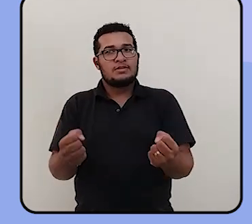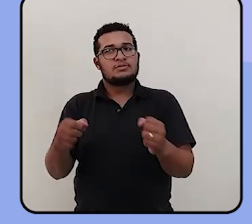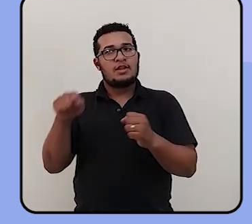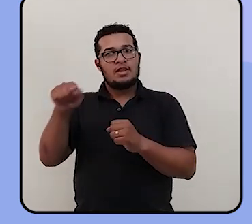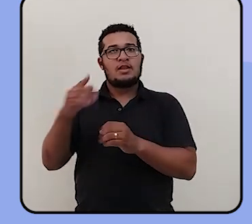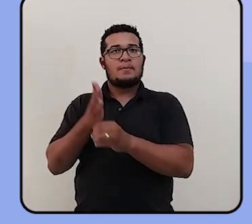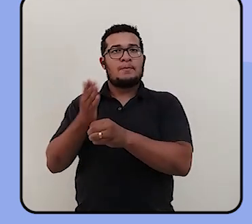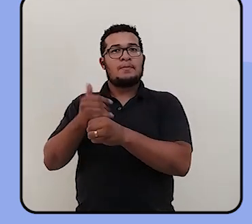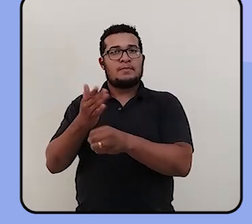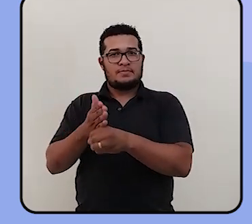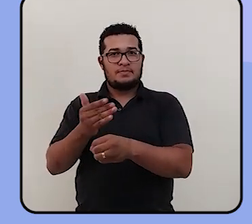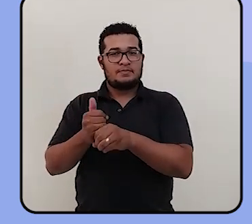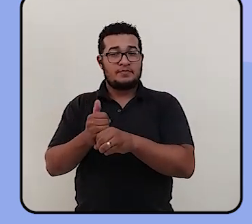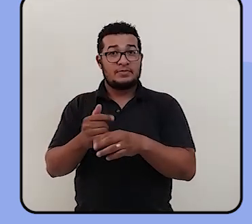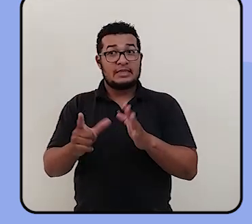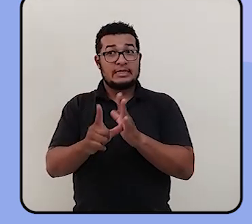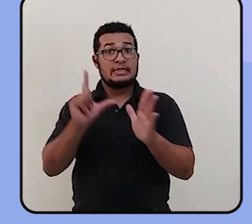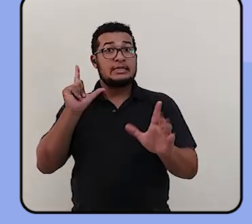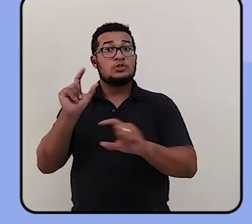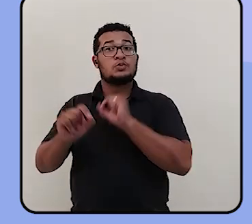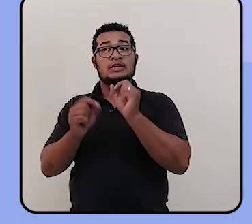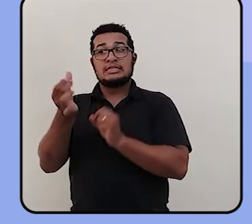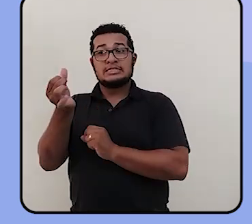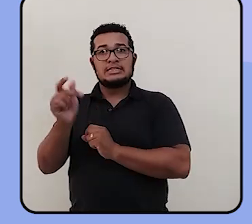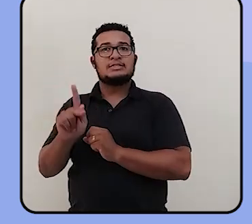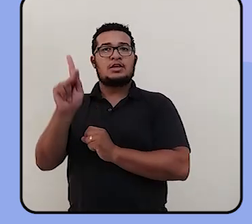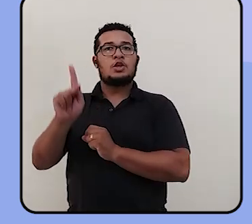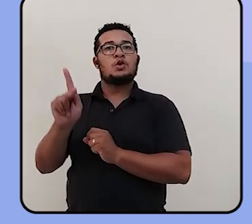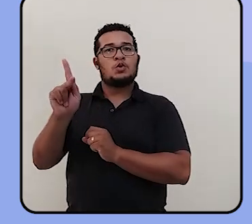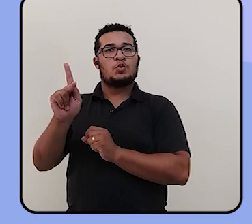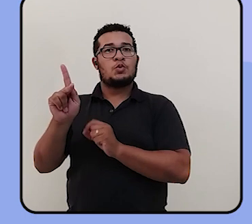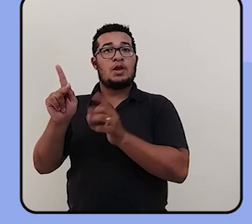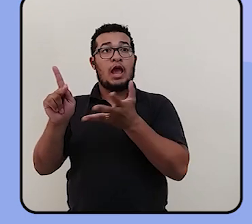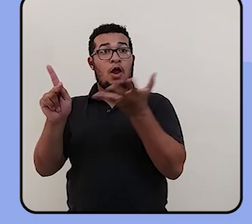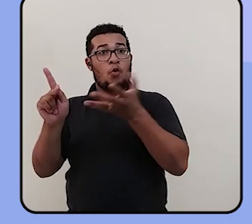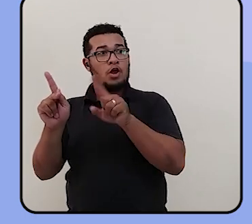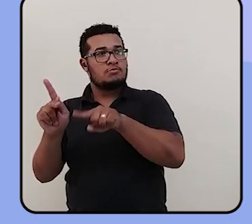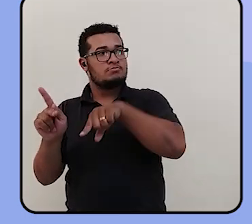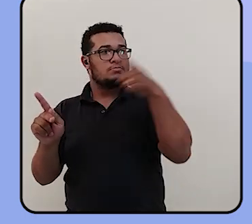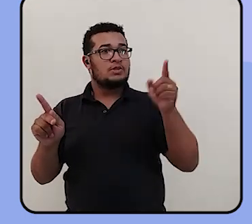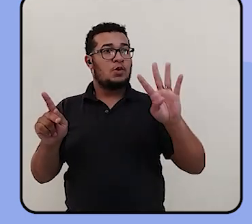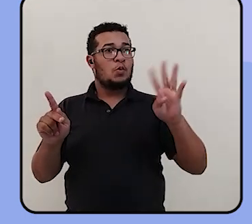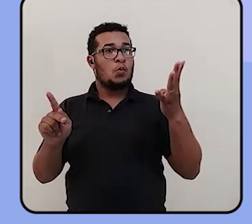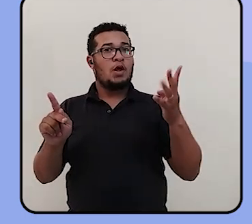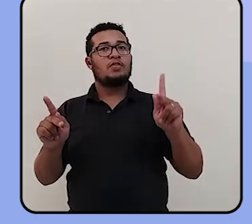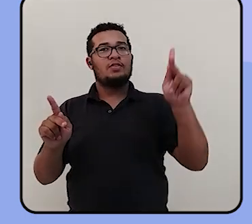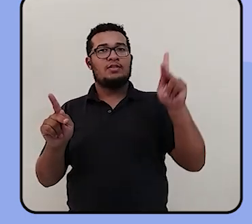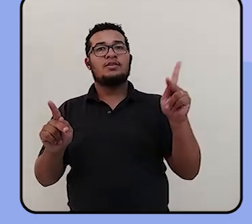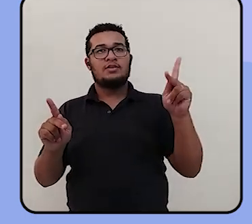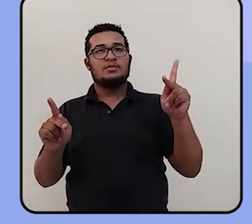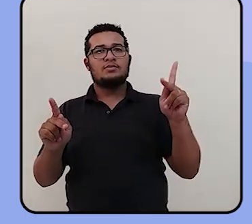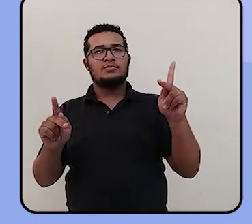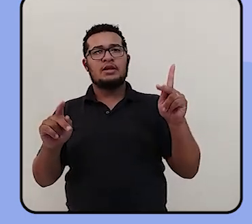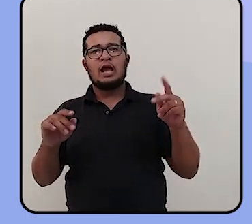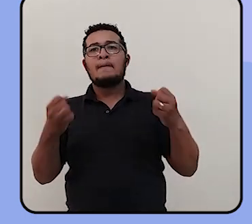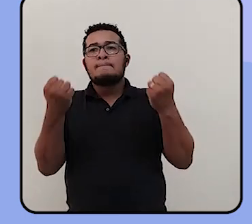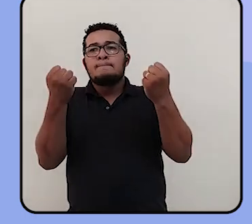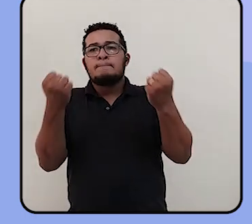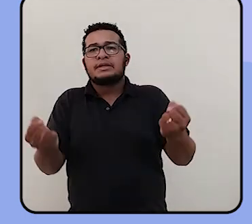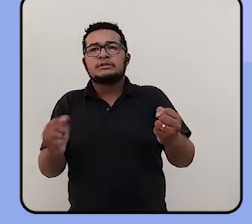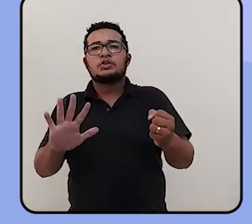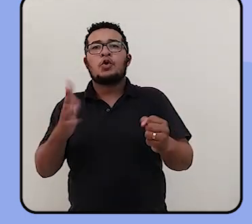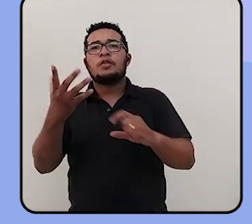da batata. Eram 6 quilos. Agora vai ser 4 quilos. O que está acontecendo com